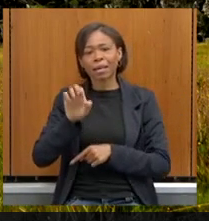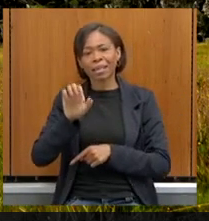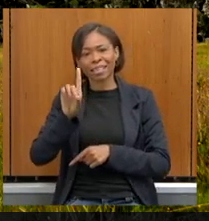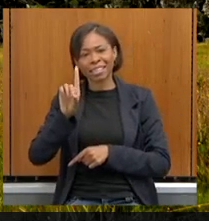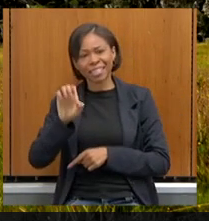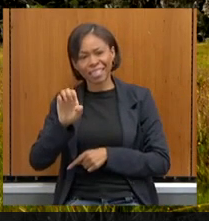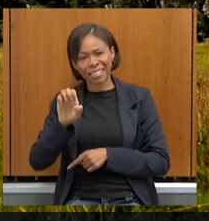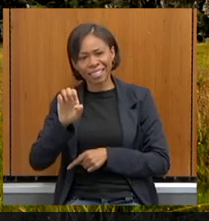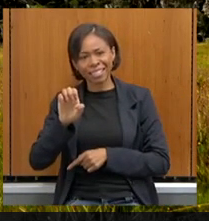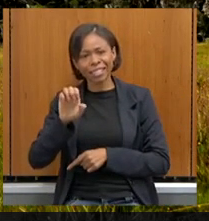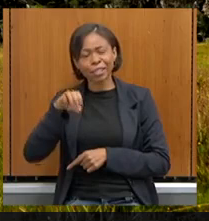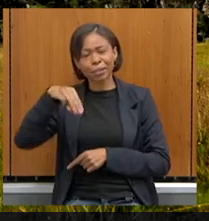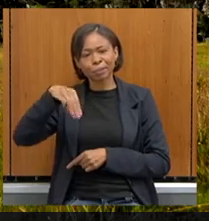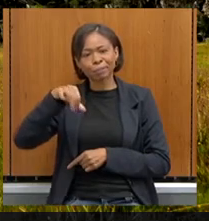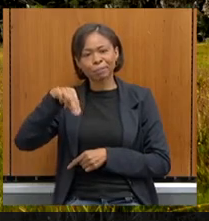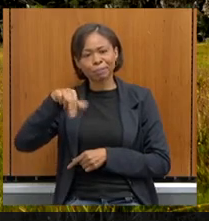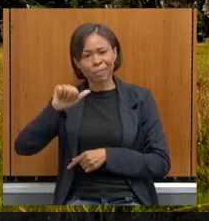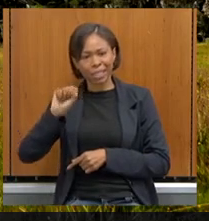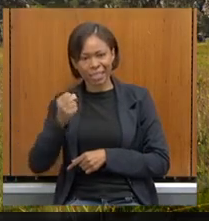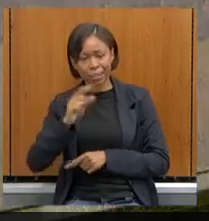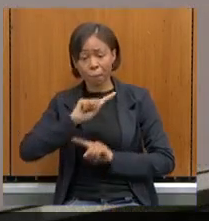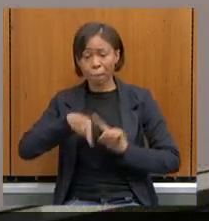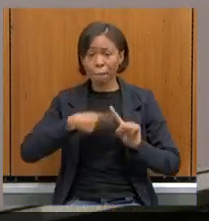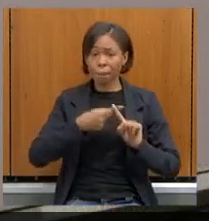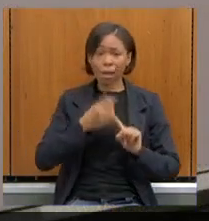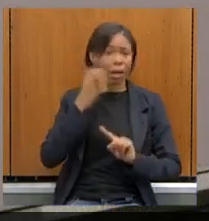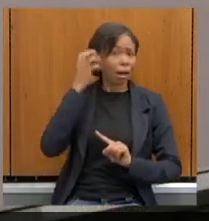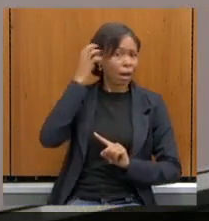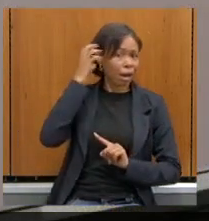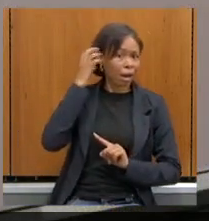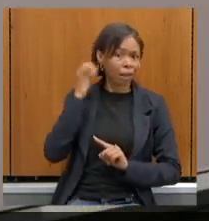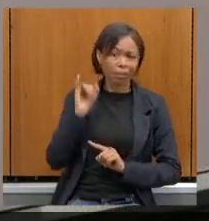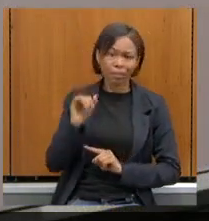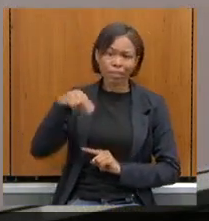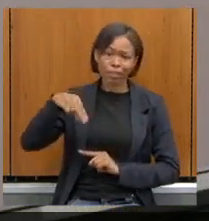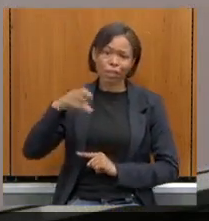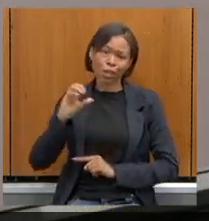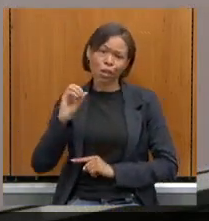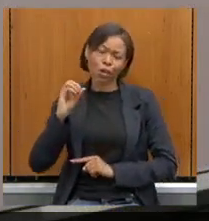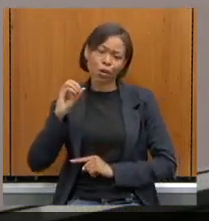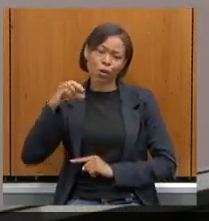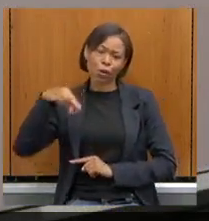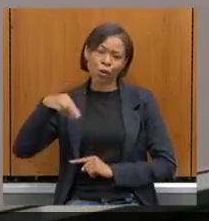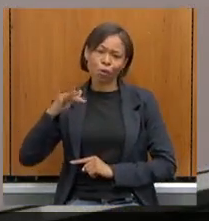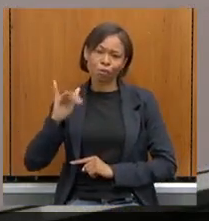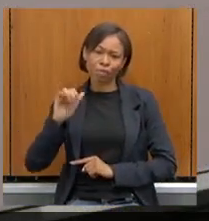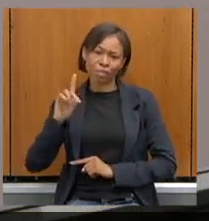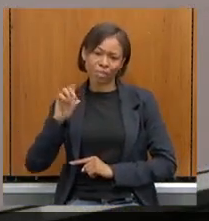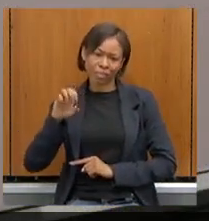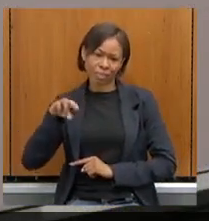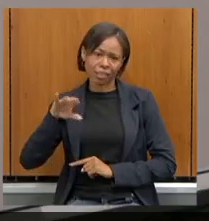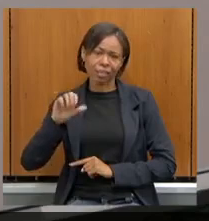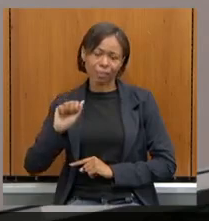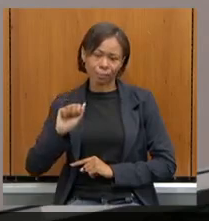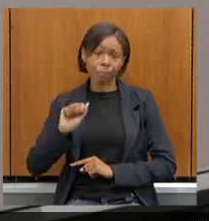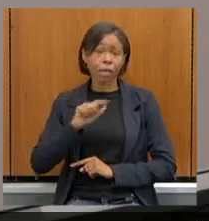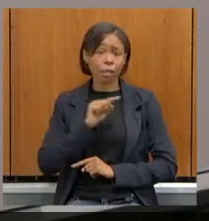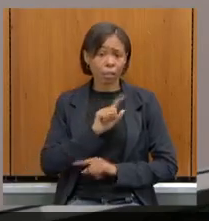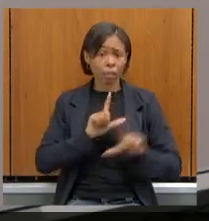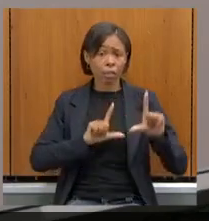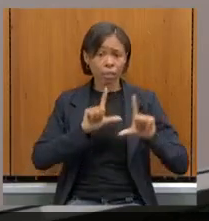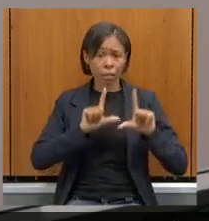interiorização da Rede Minas, eu quero dizer que esse ano nós vamos ir a 254 municípios,